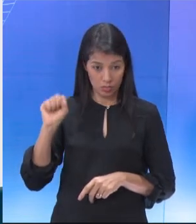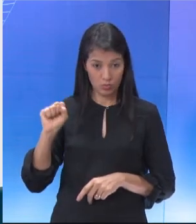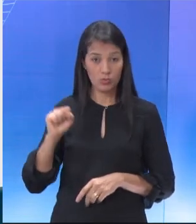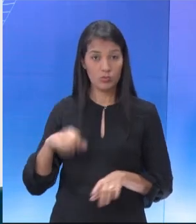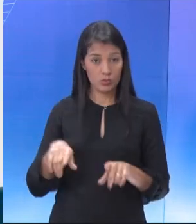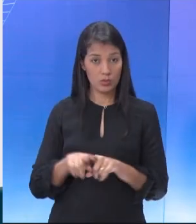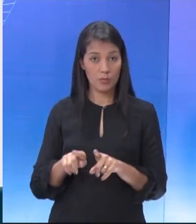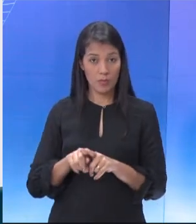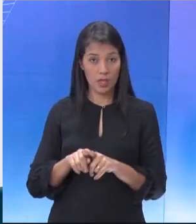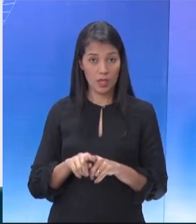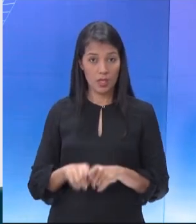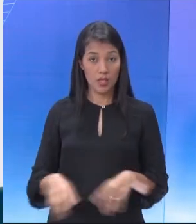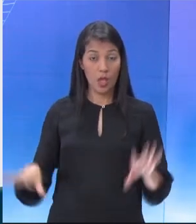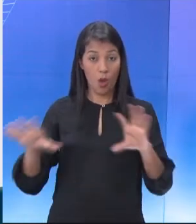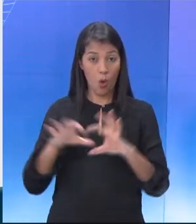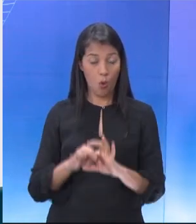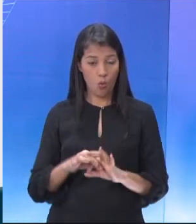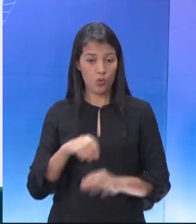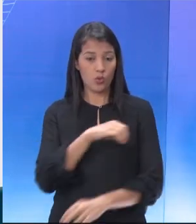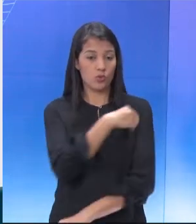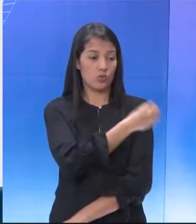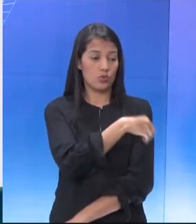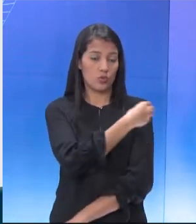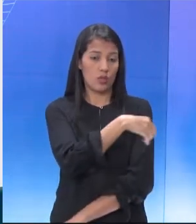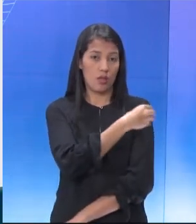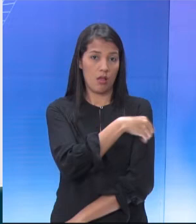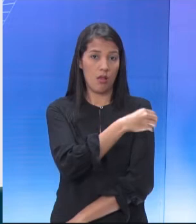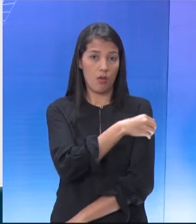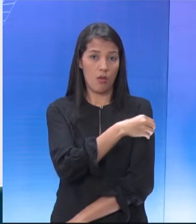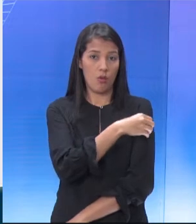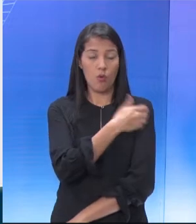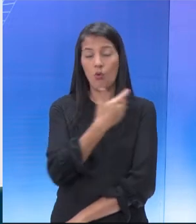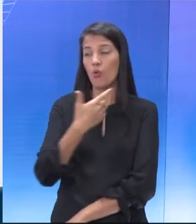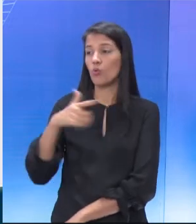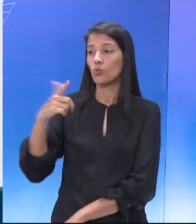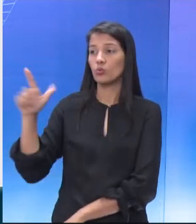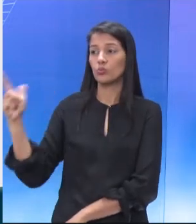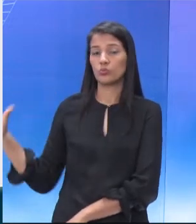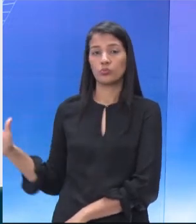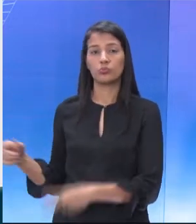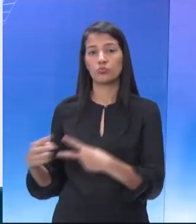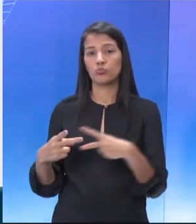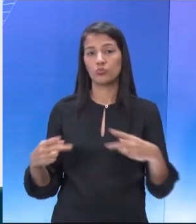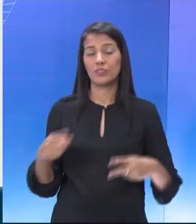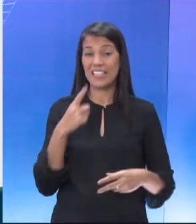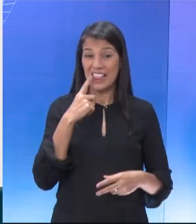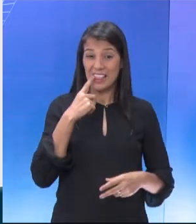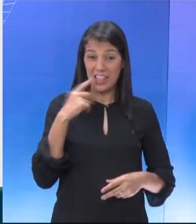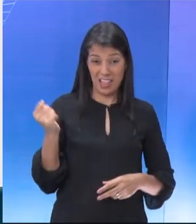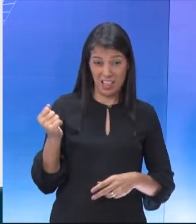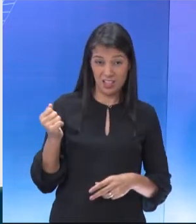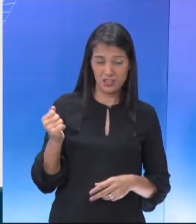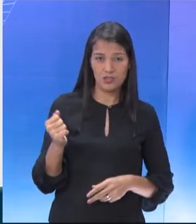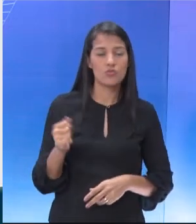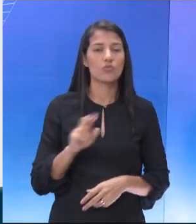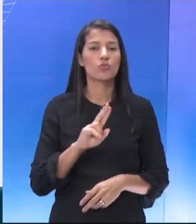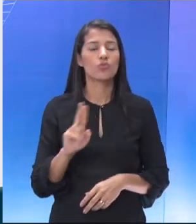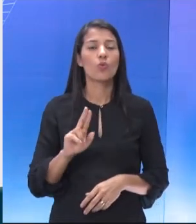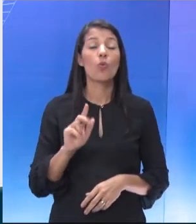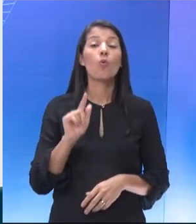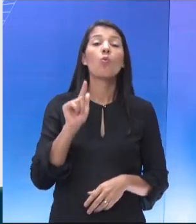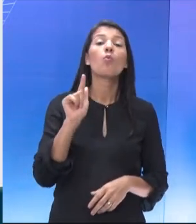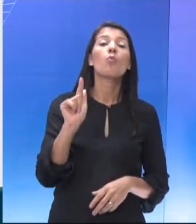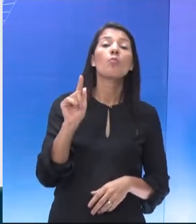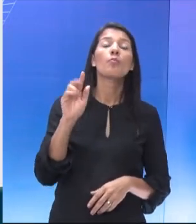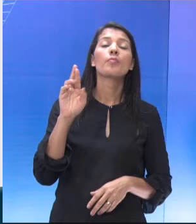o glicerol, e os mais ácidos graxos. Os triglicerídeos, o que são triglicerídeos? São 3